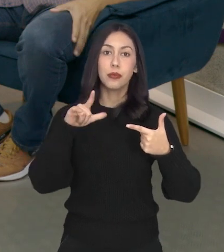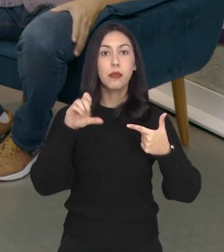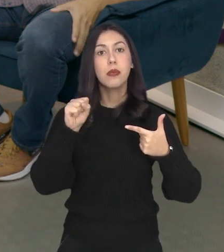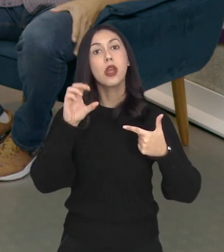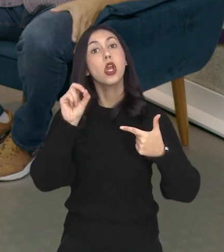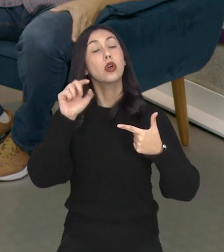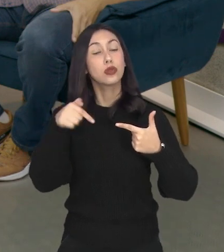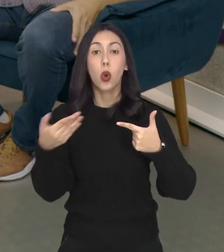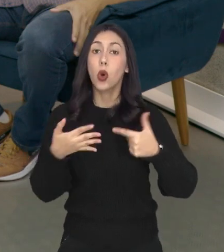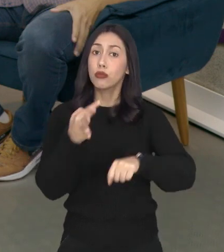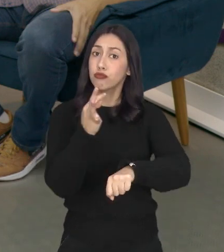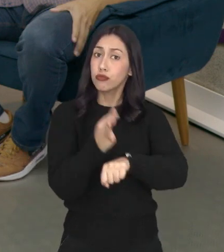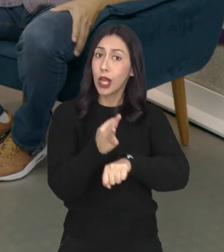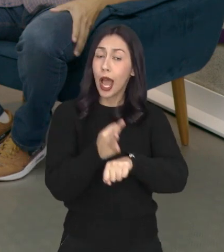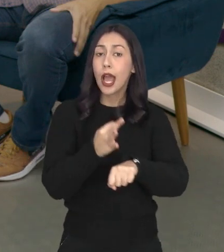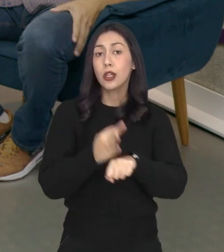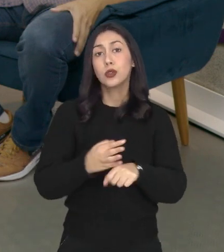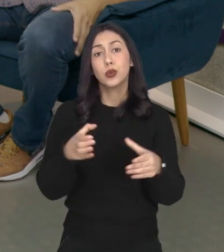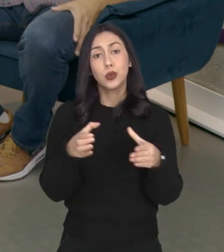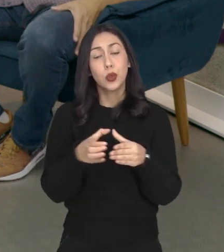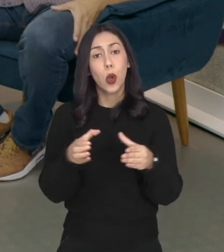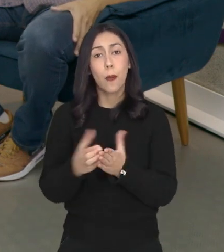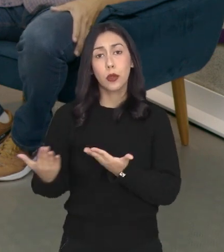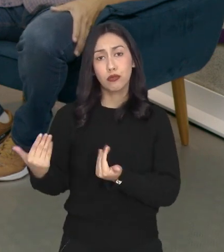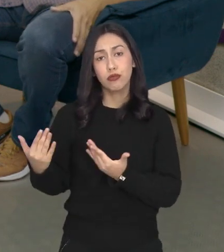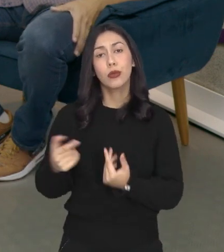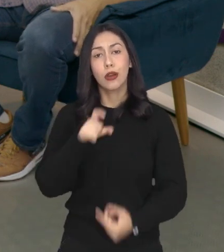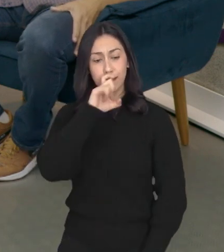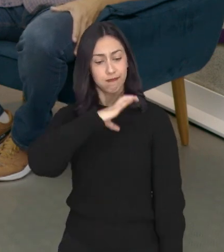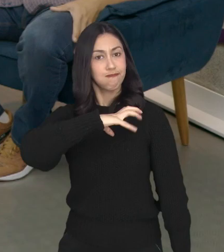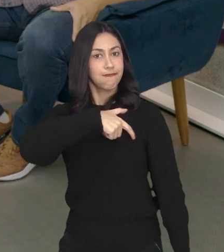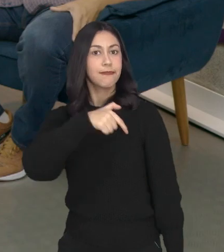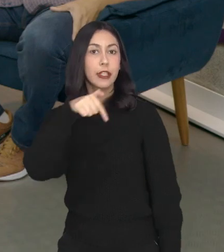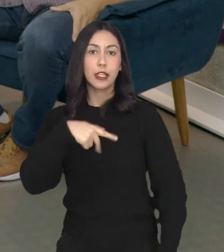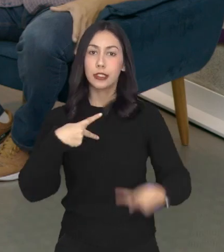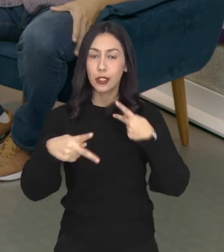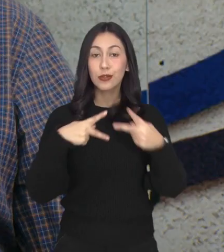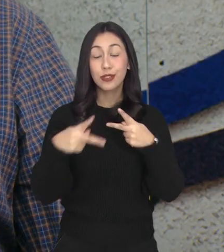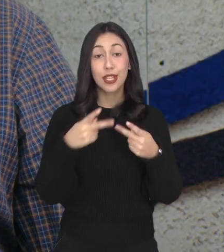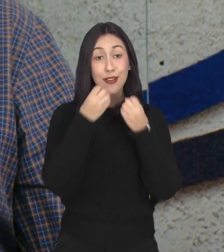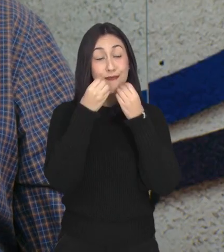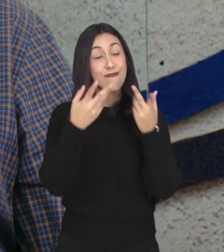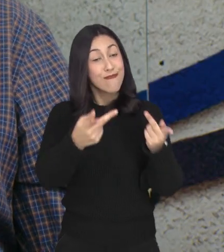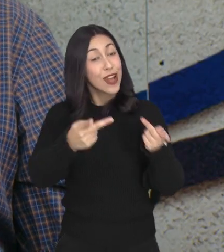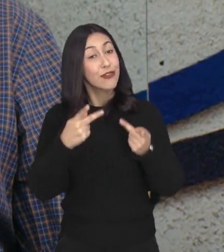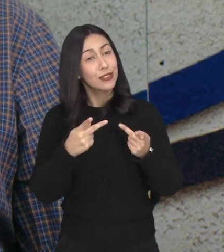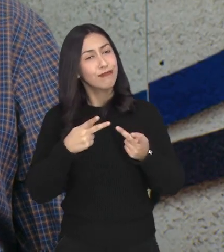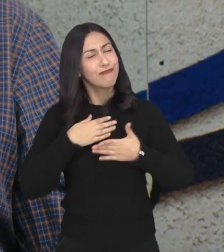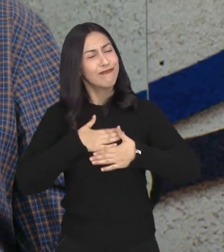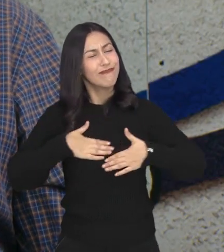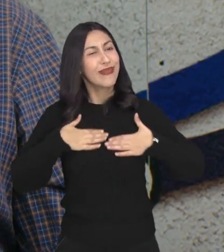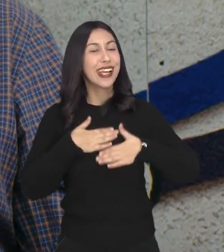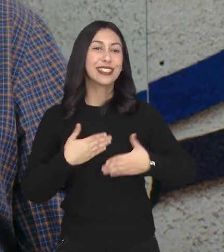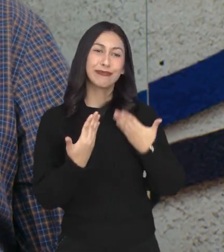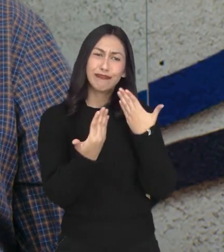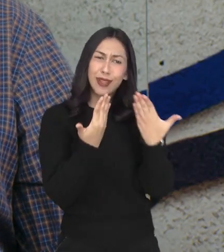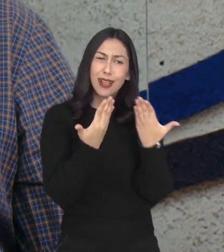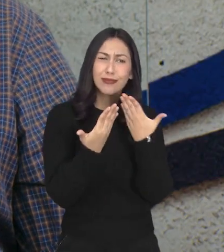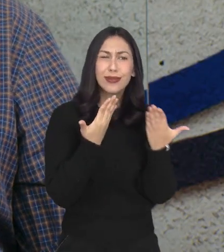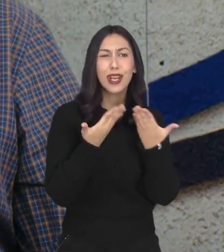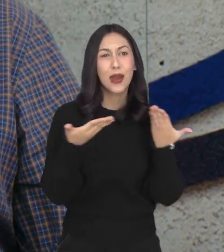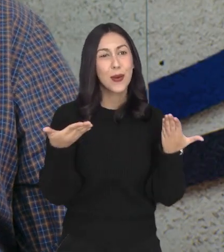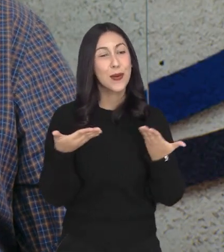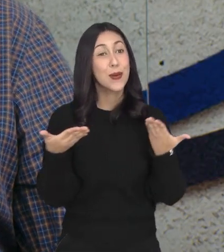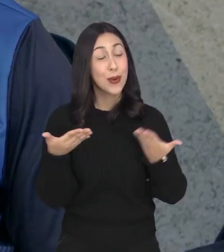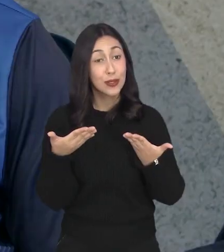ex-jogador e técnico do Sub-20 do Águia do Vale, aqui em São José dos Campos. Sejam muito bem-vindos, vai ser um imenso prazer